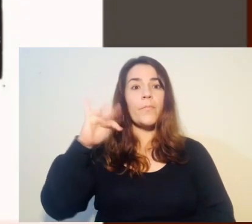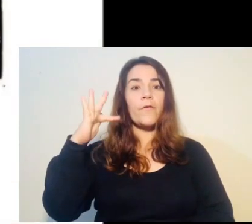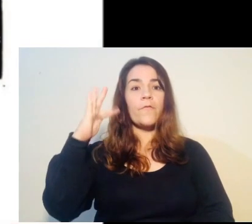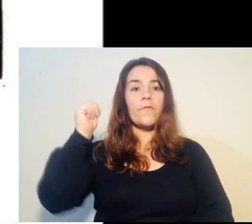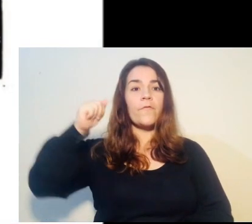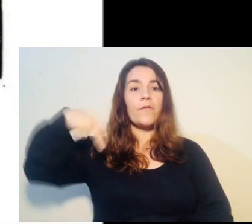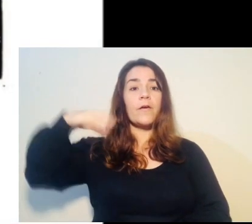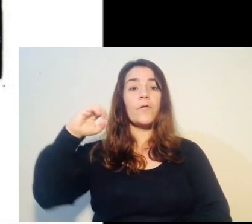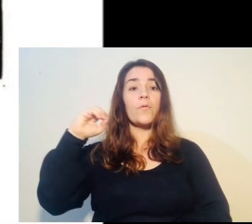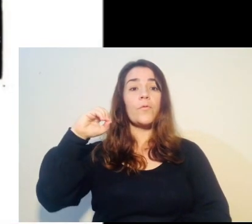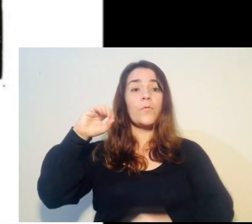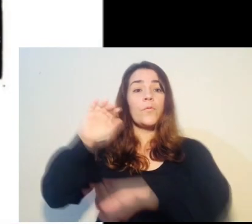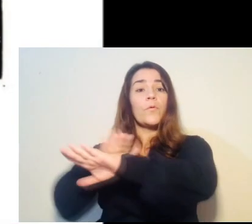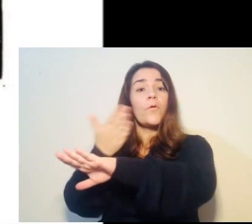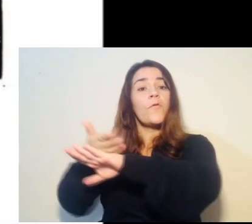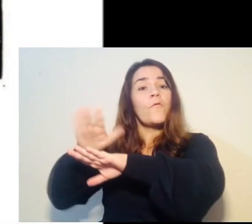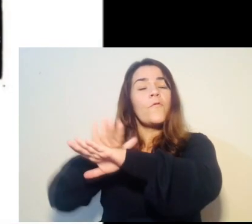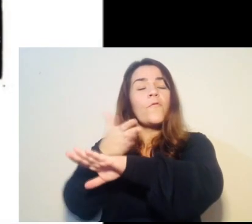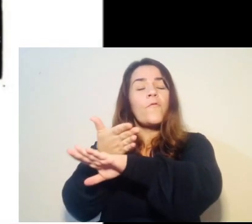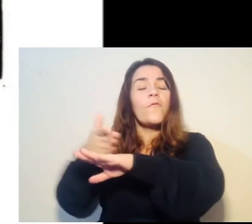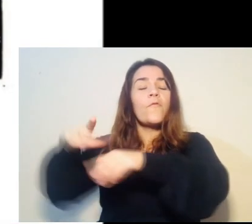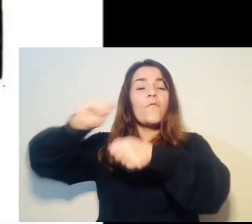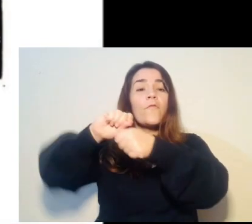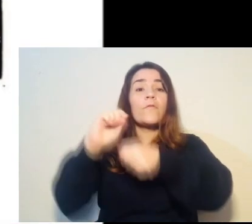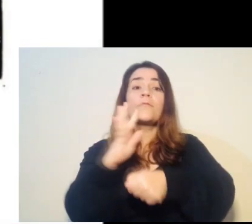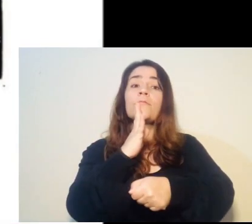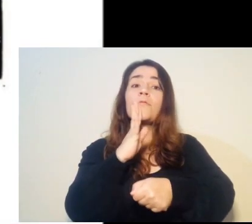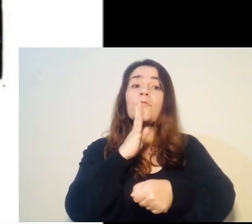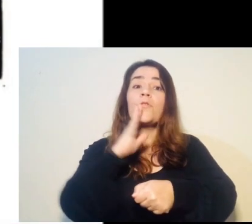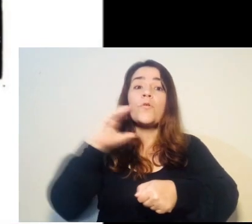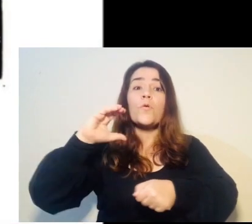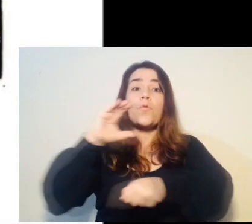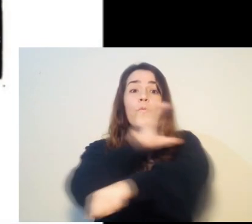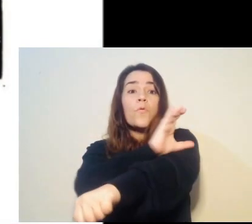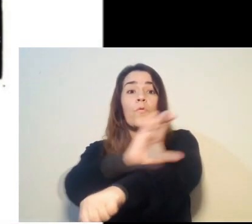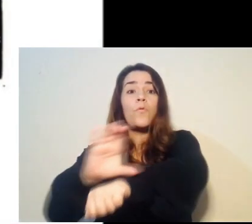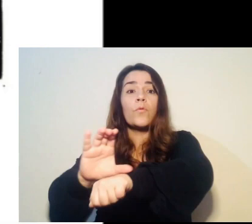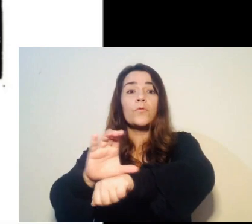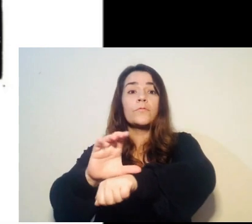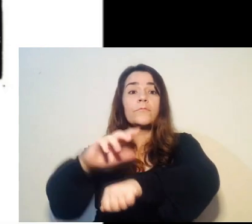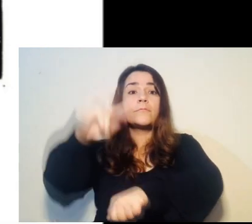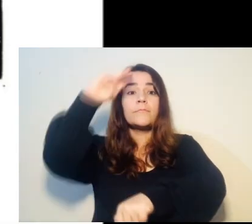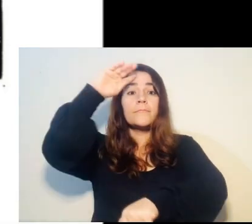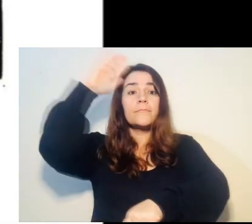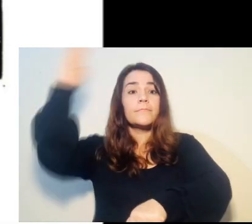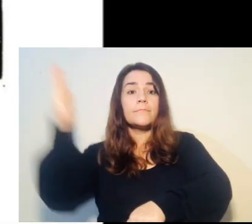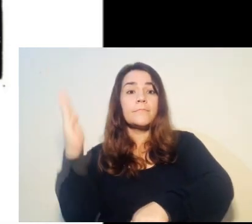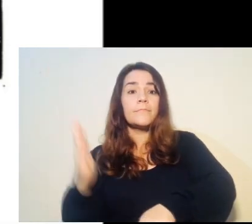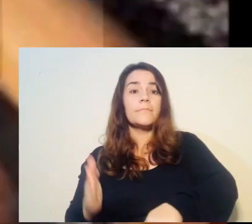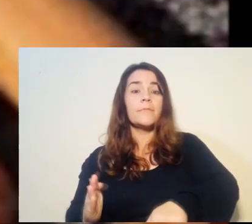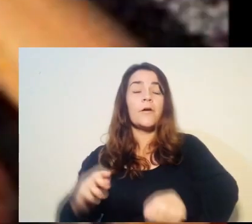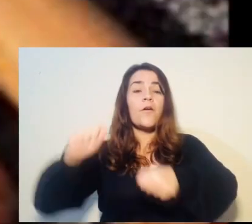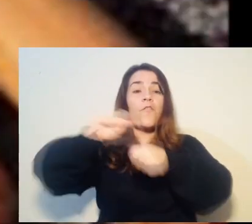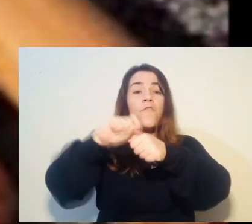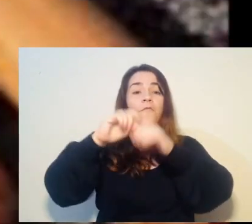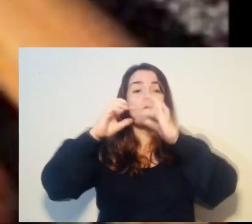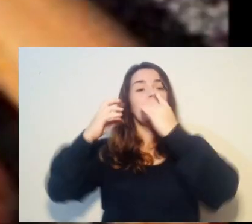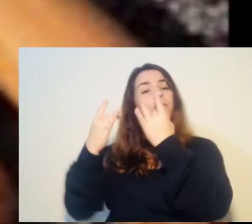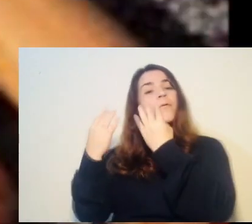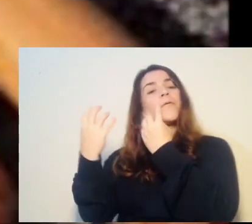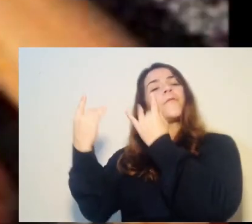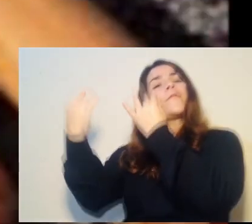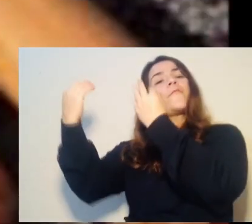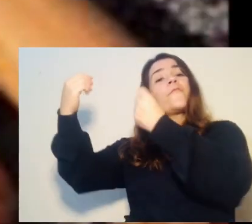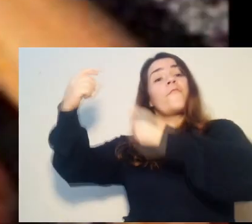O pífano é um instrumento típico e reconhecido na cultura popular brasileira, sendo